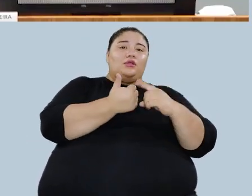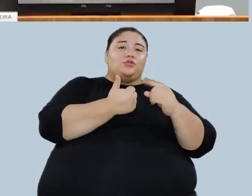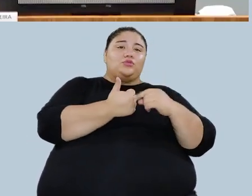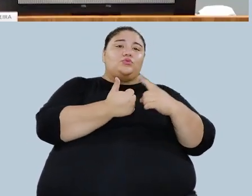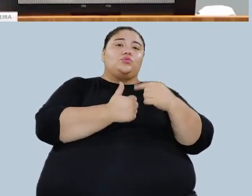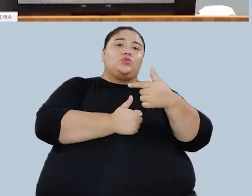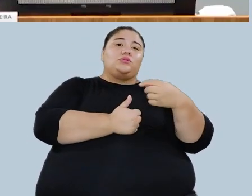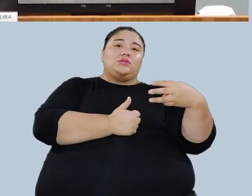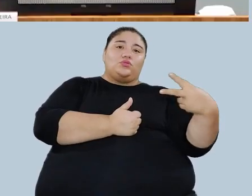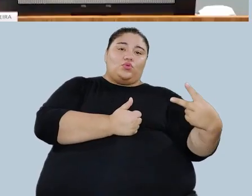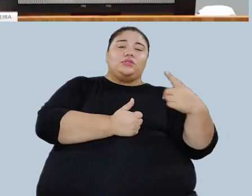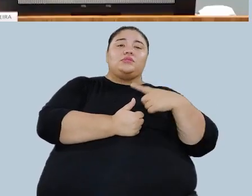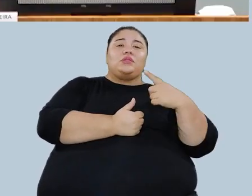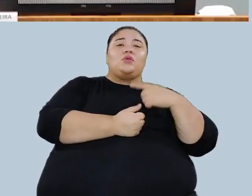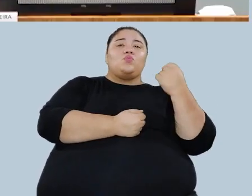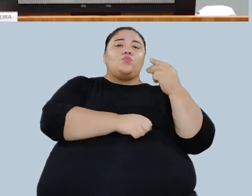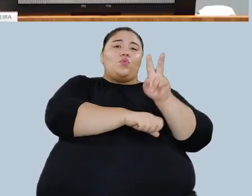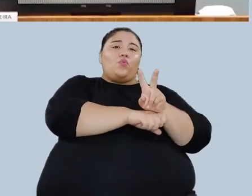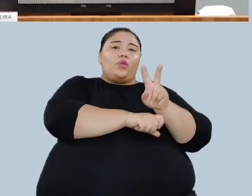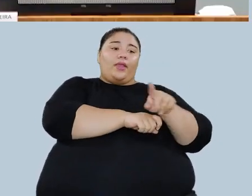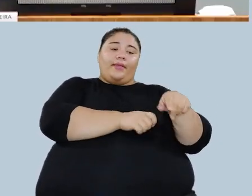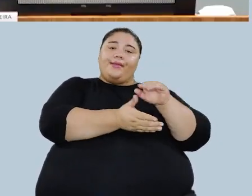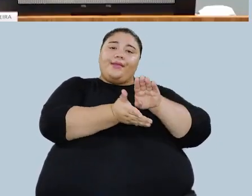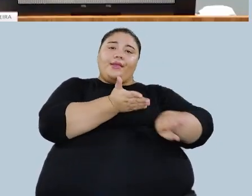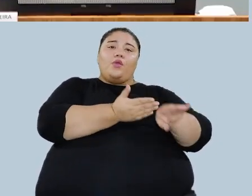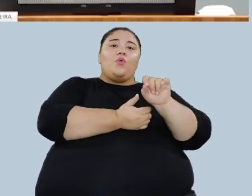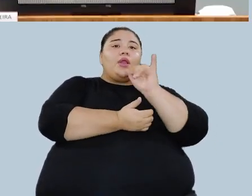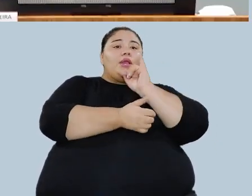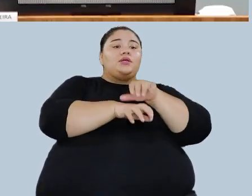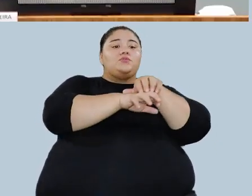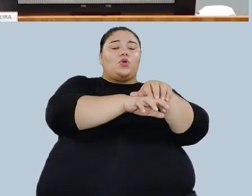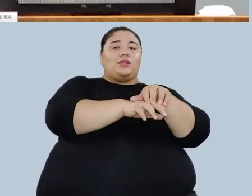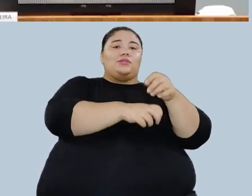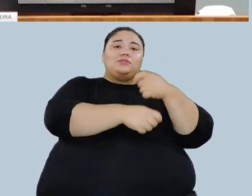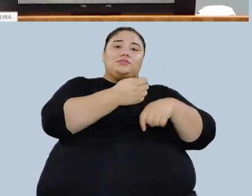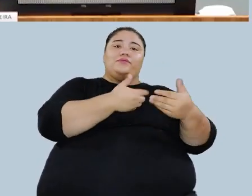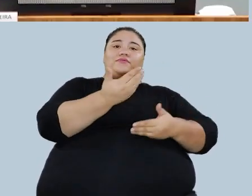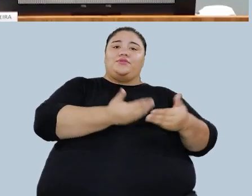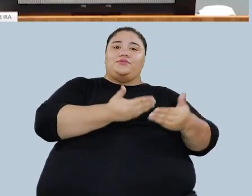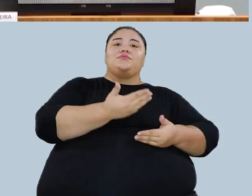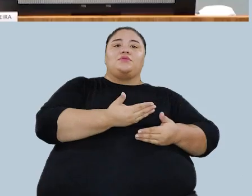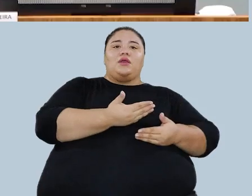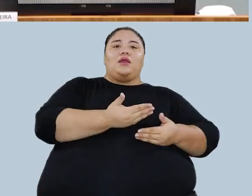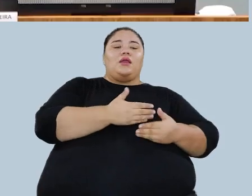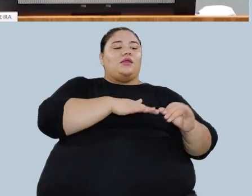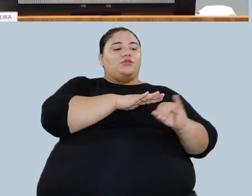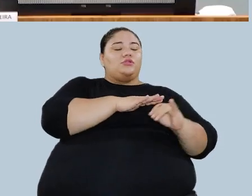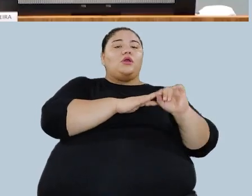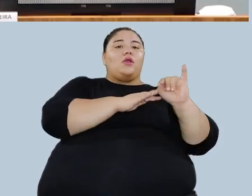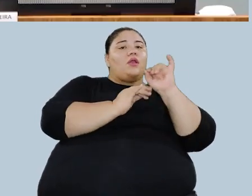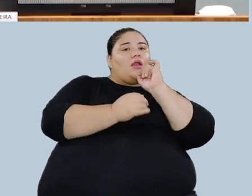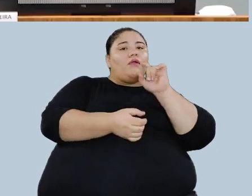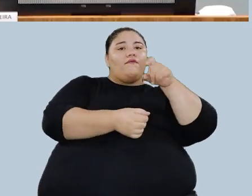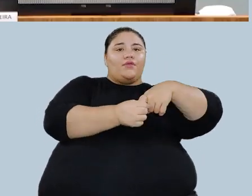232, temos uma imunidade, exceto não serão considerados exportados os serviços financeiros prestados a entidades